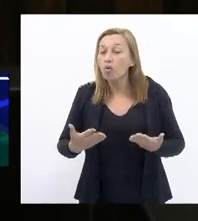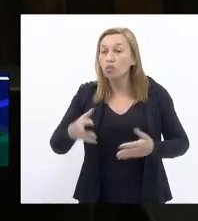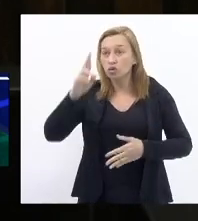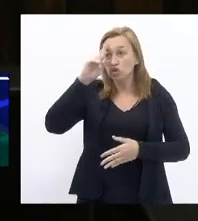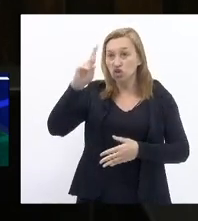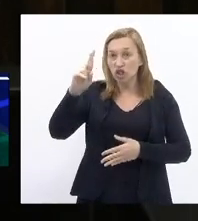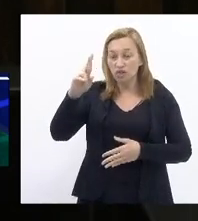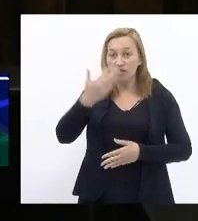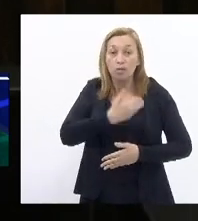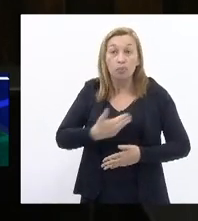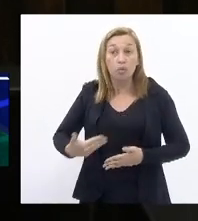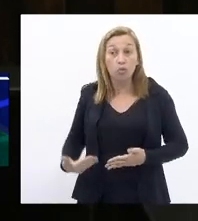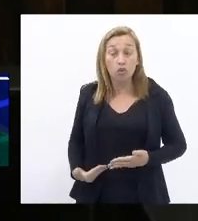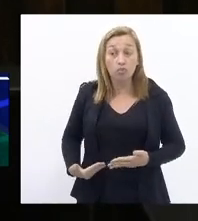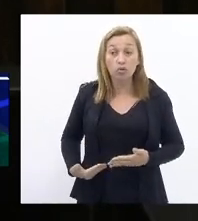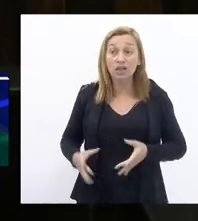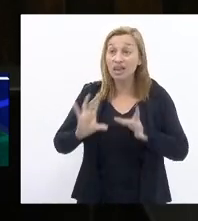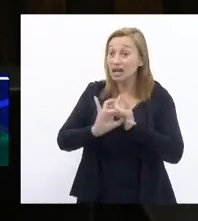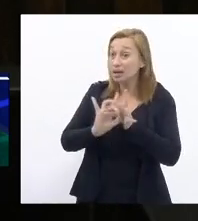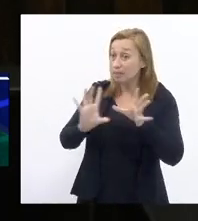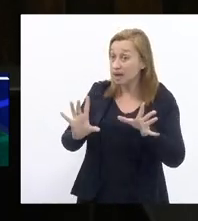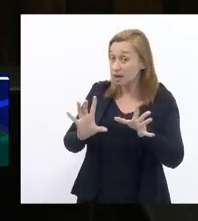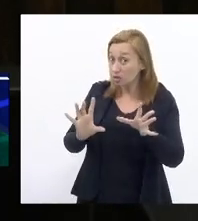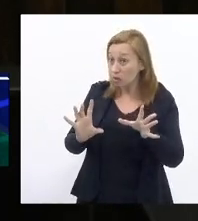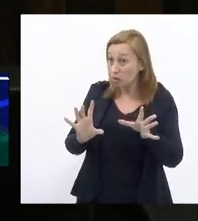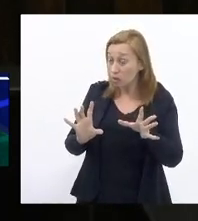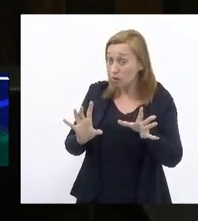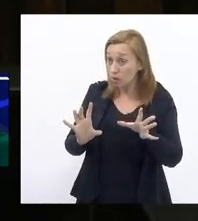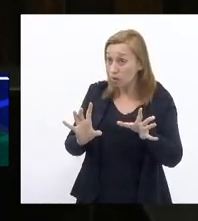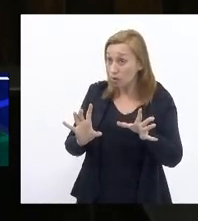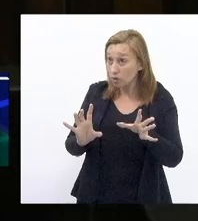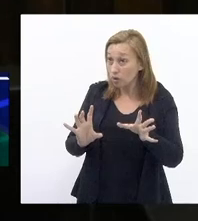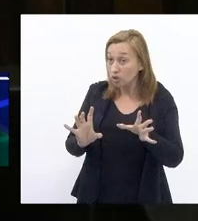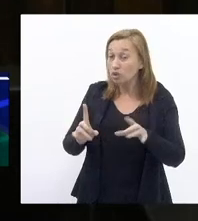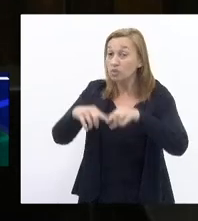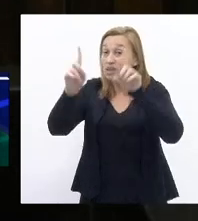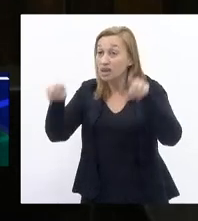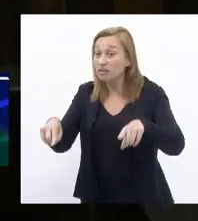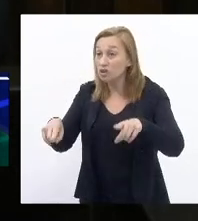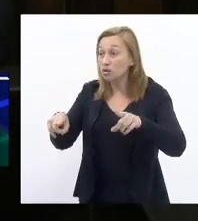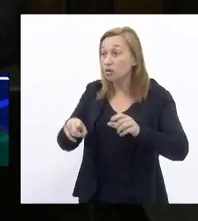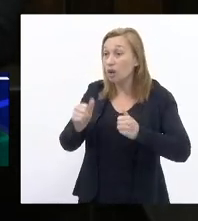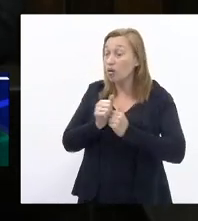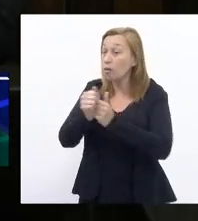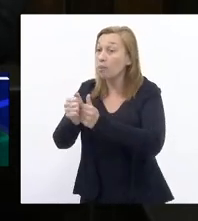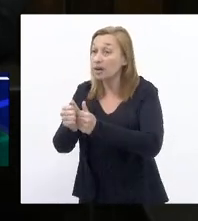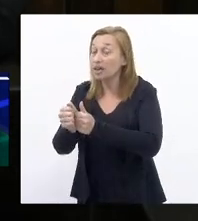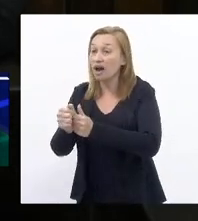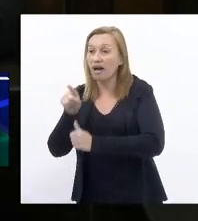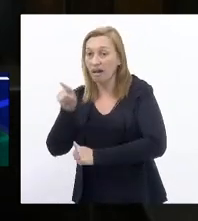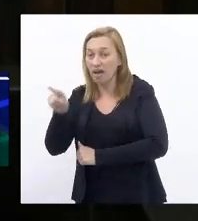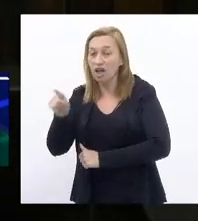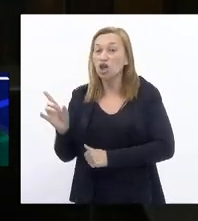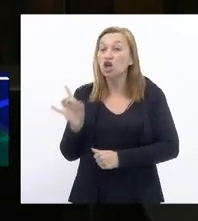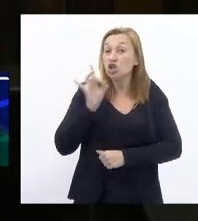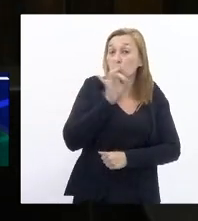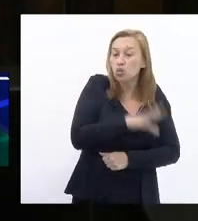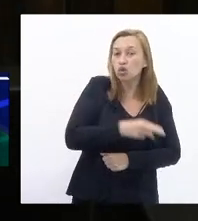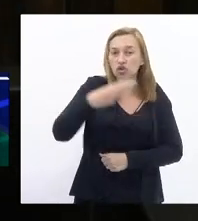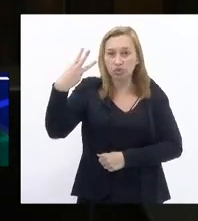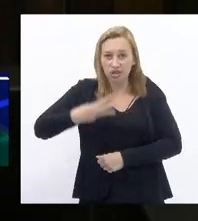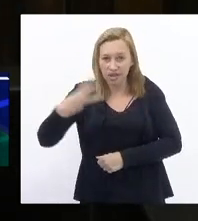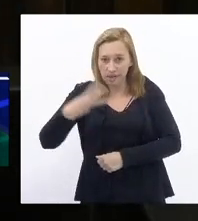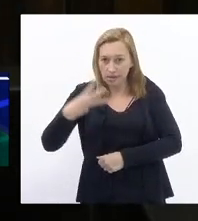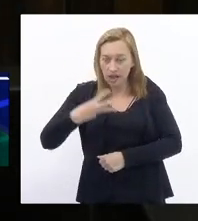que autorizou a possível cessão desses servidores. E terceiro e último caso, eu